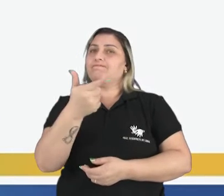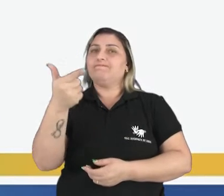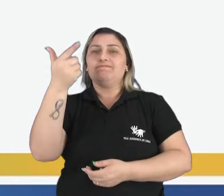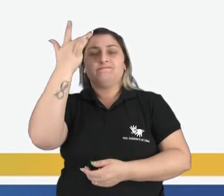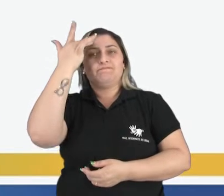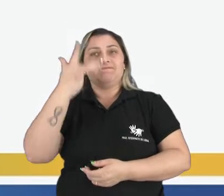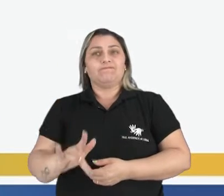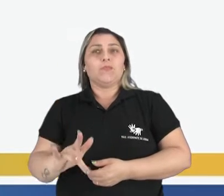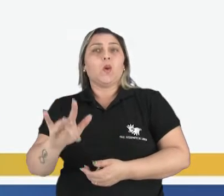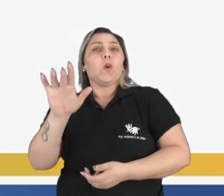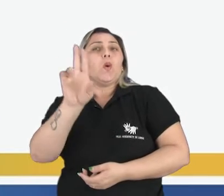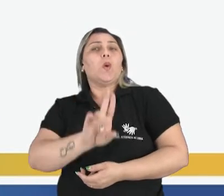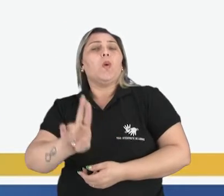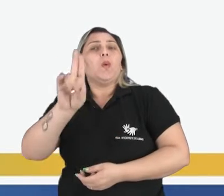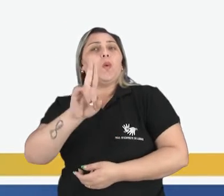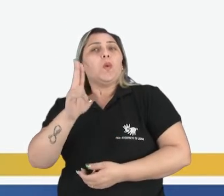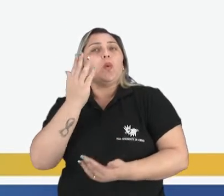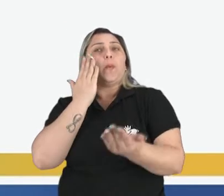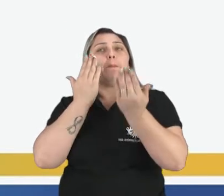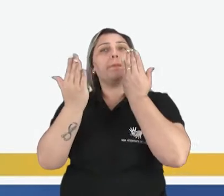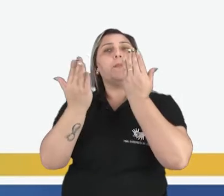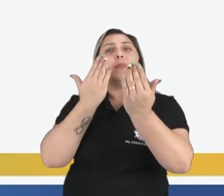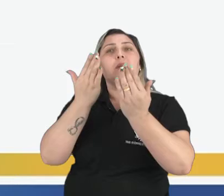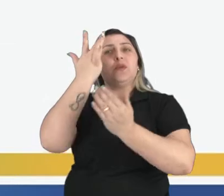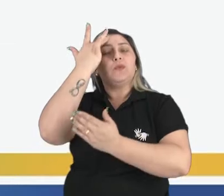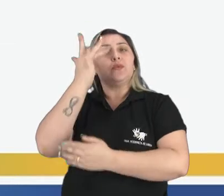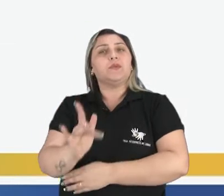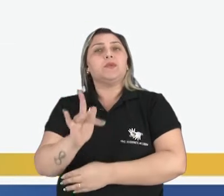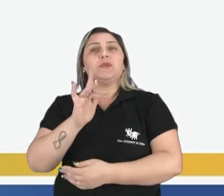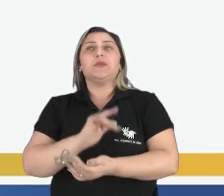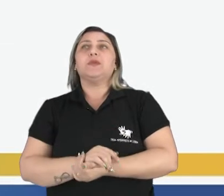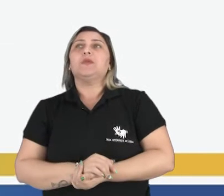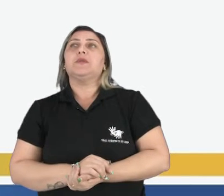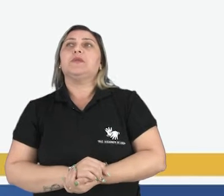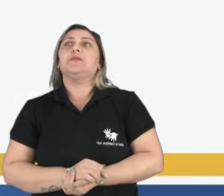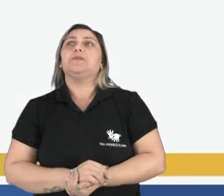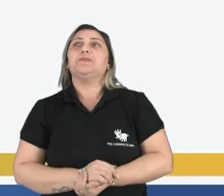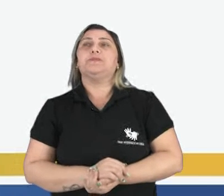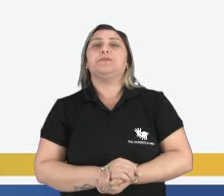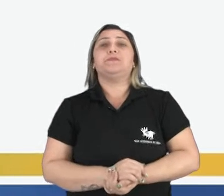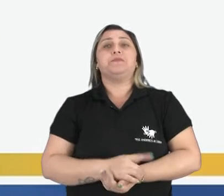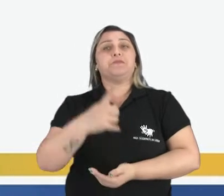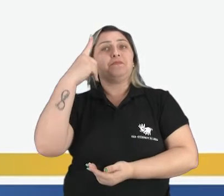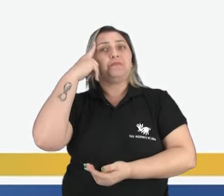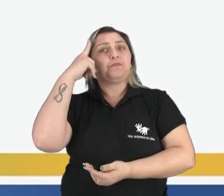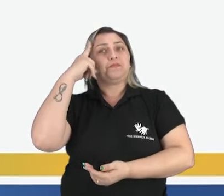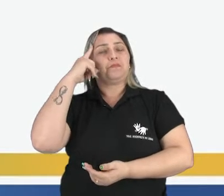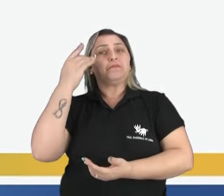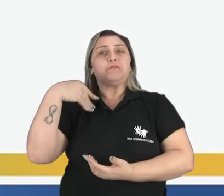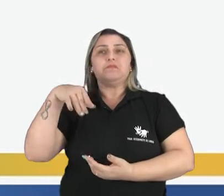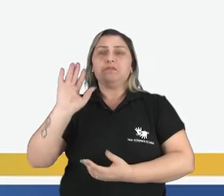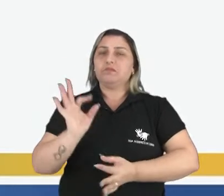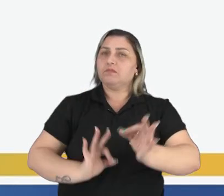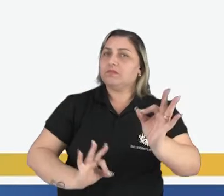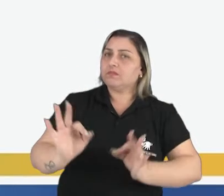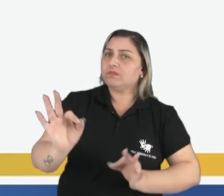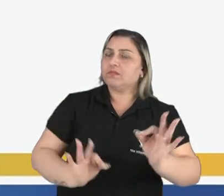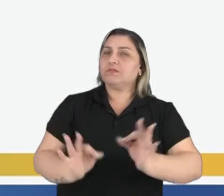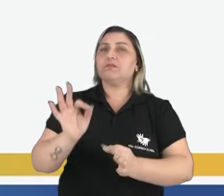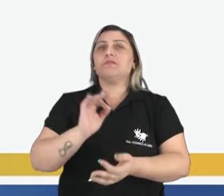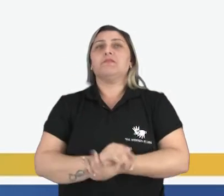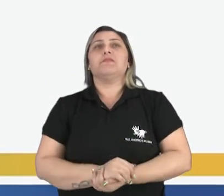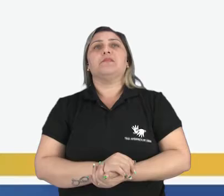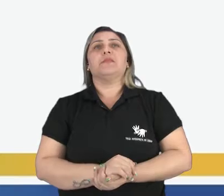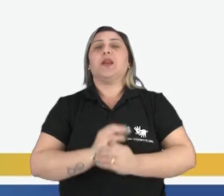o psique, a psicologia, né? Ele trata-se de um raciocínio mais elaborado do que a